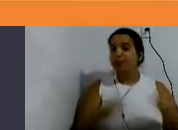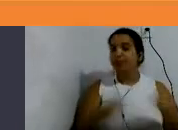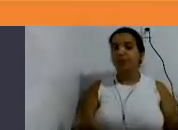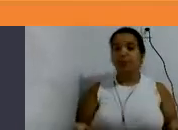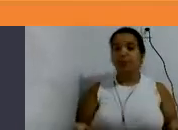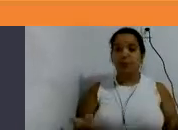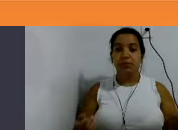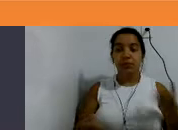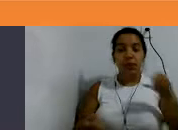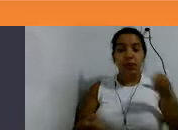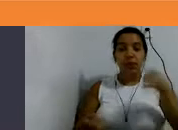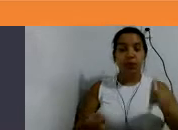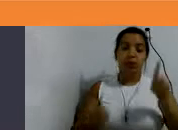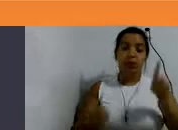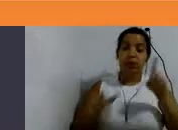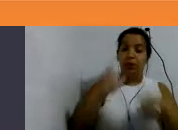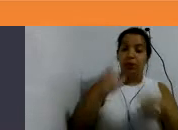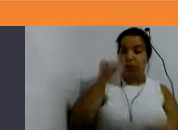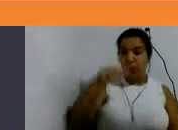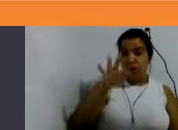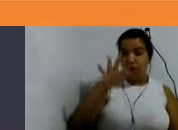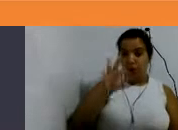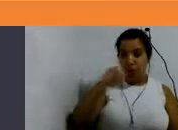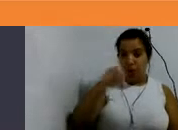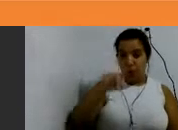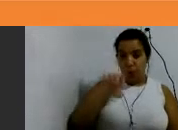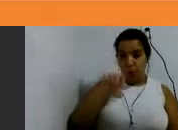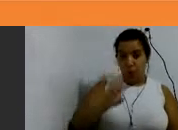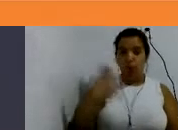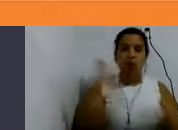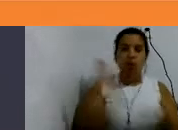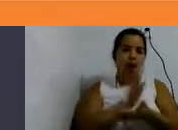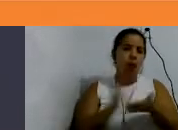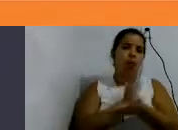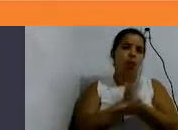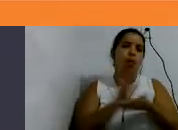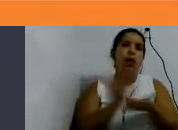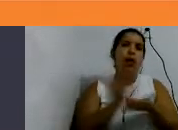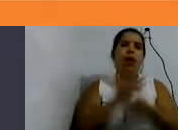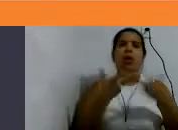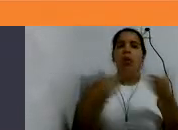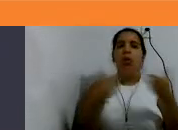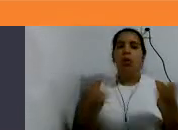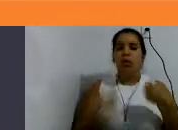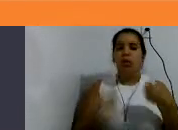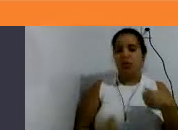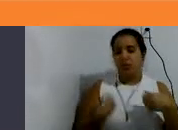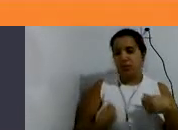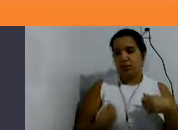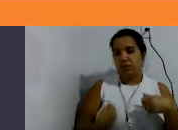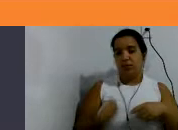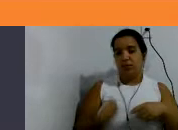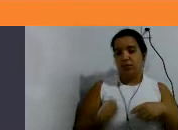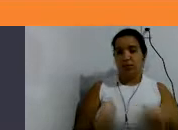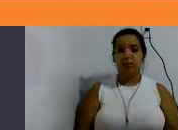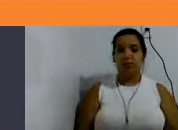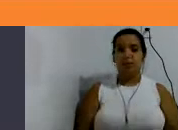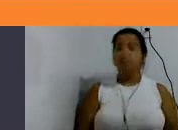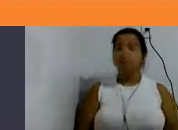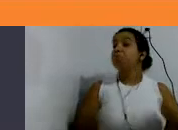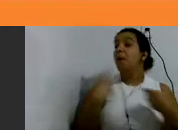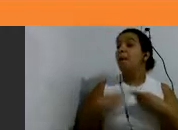pega esse linfonodo, provavelmente tem alguma coisa ali. Por quê? Porque no